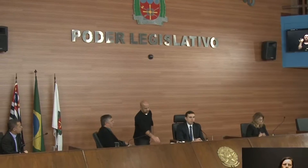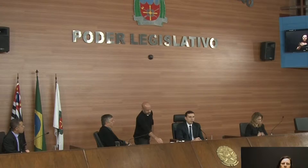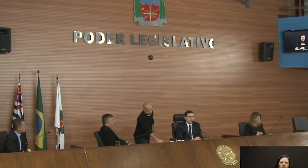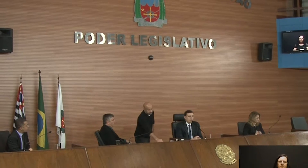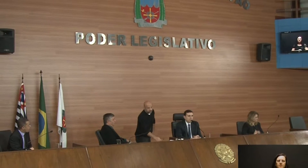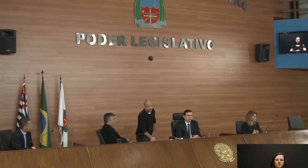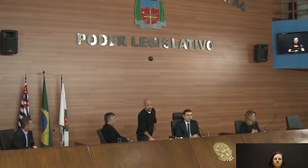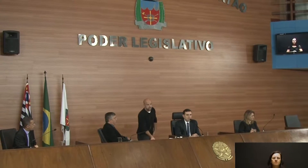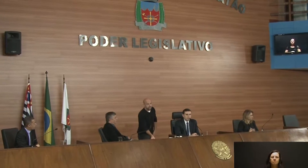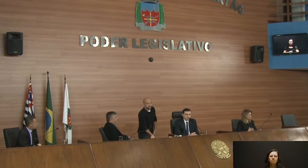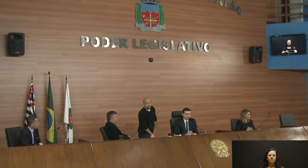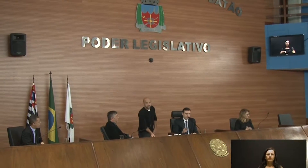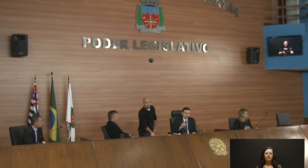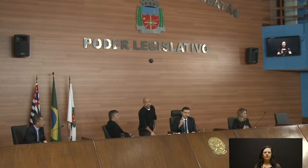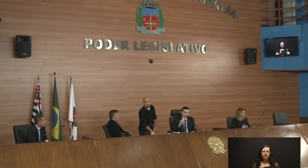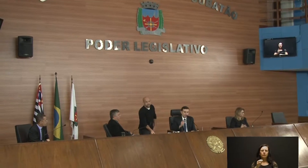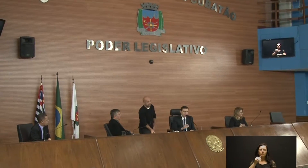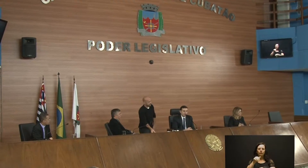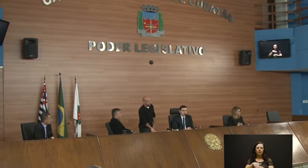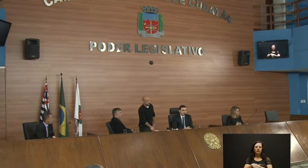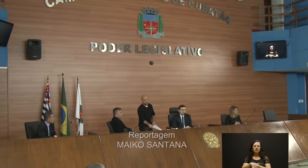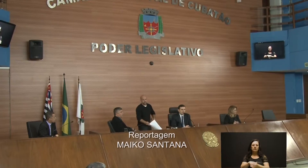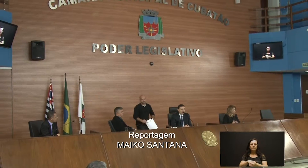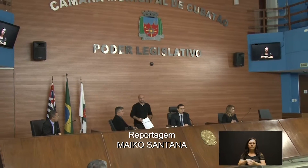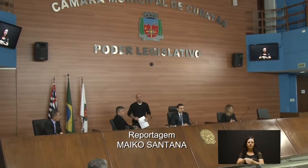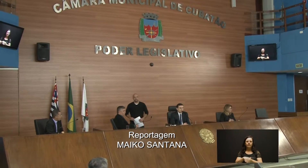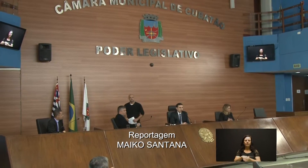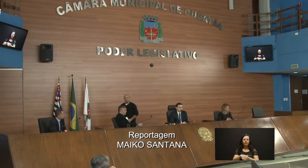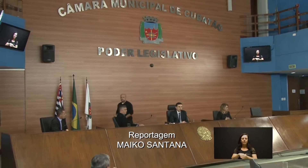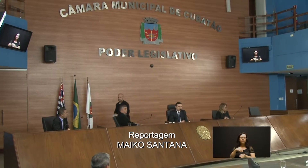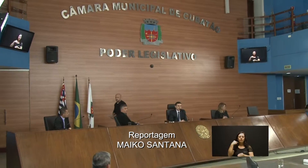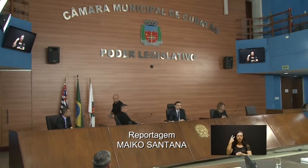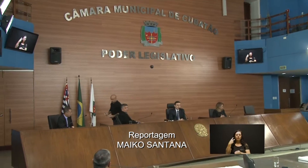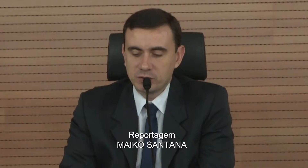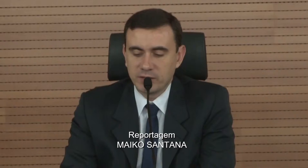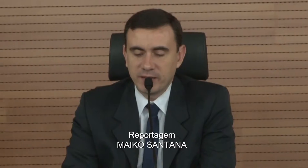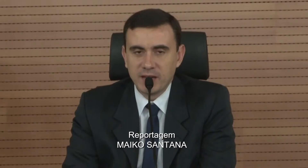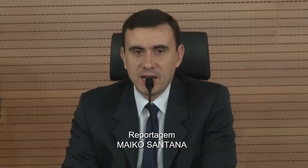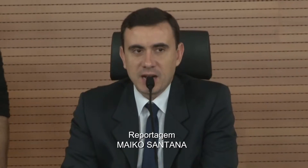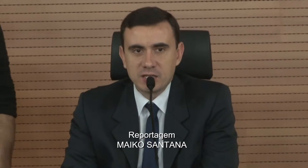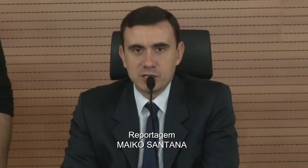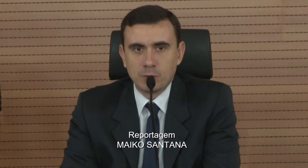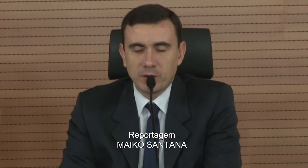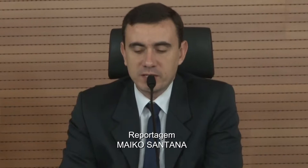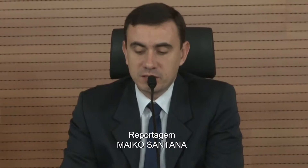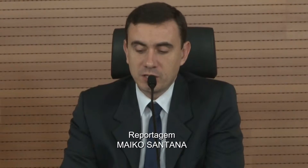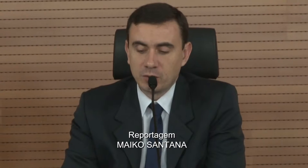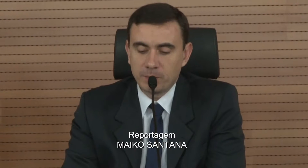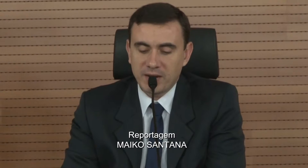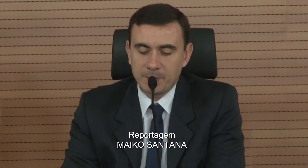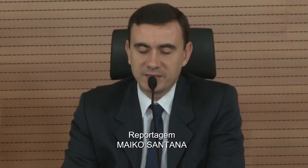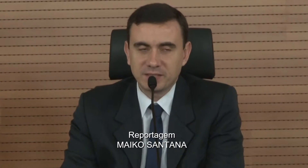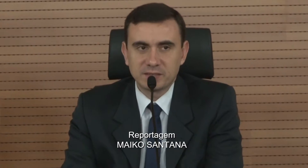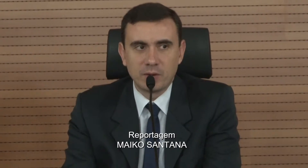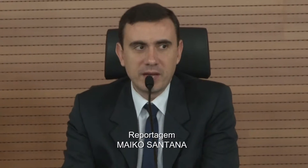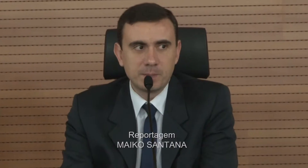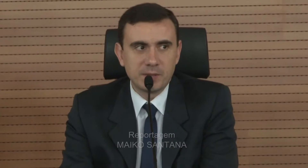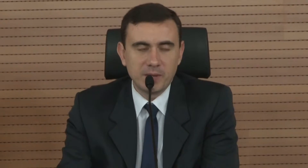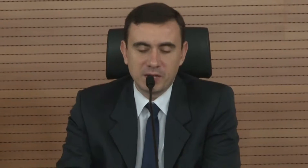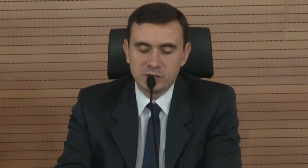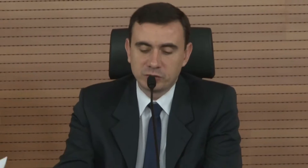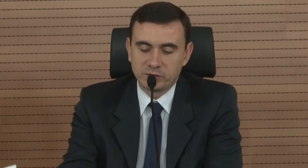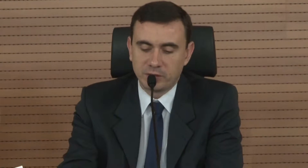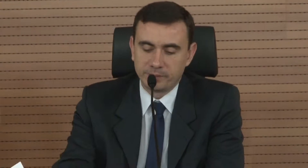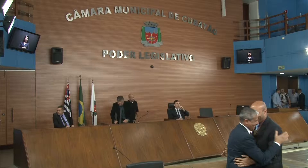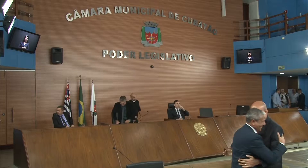Os parlamentares aprovaram na 29ª sessão, em segunda discussão, o projeto de lei de autoria do presidente da Câmara,